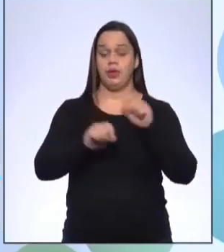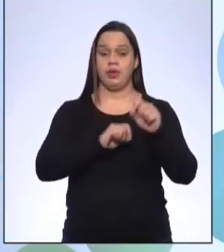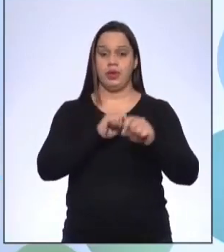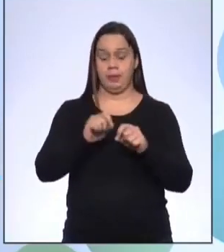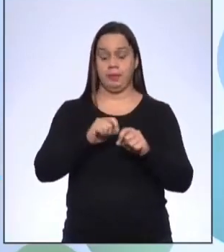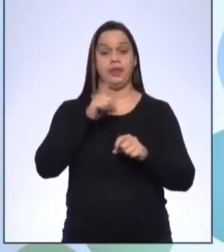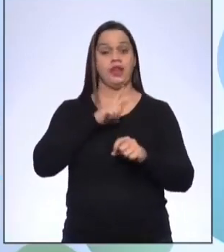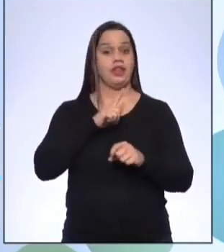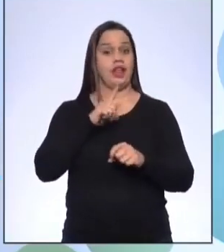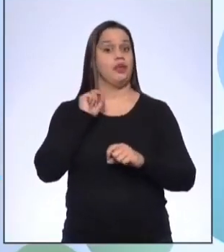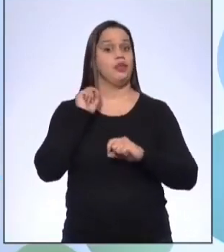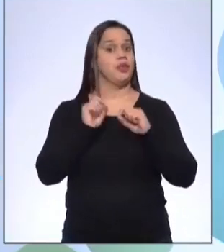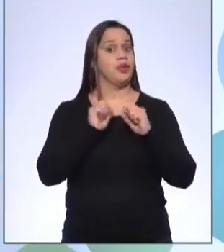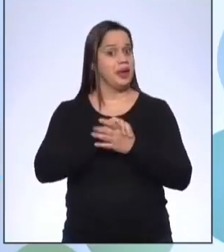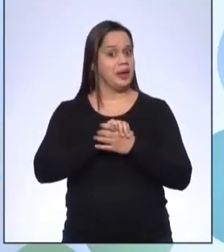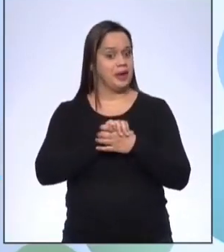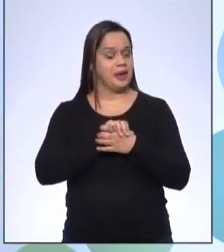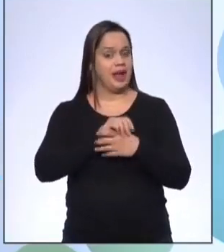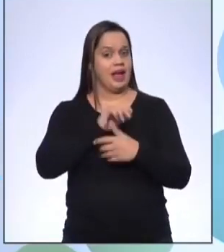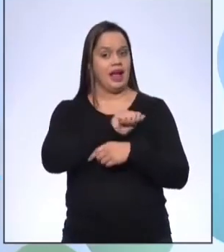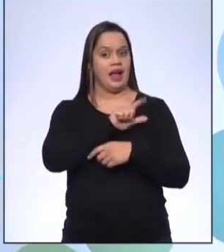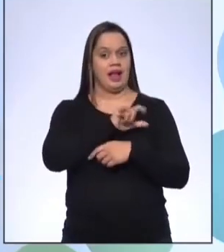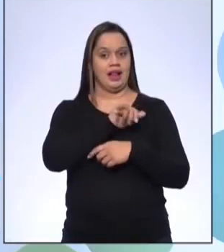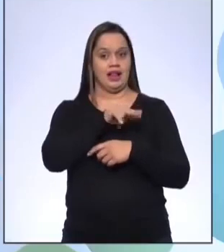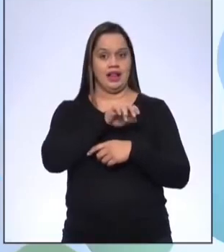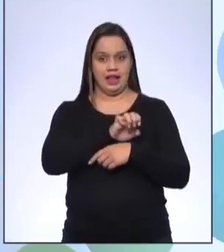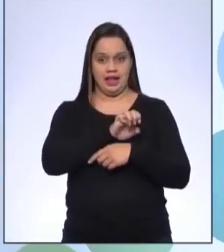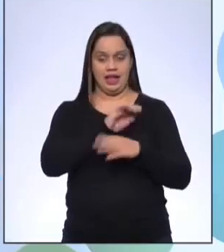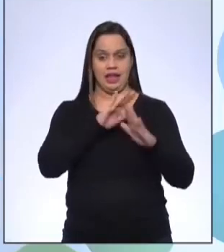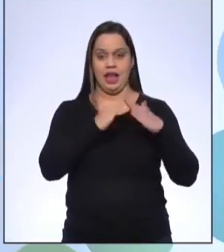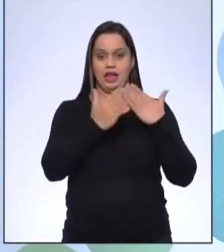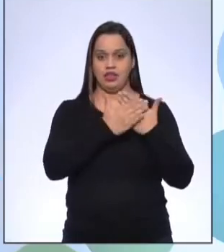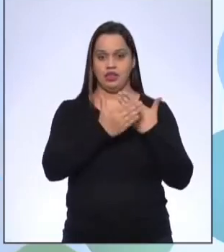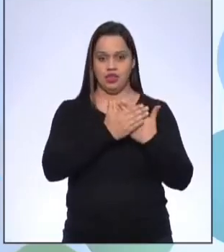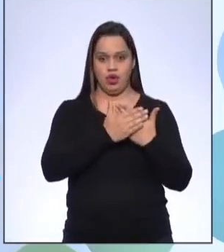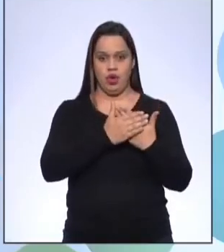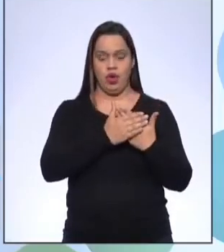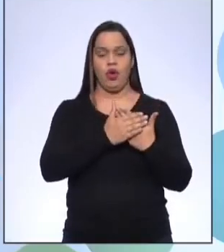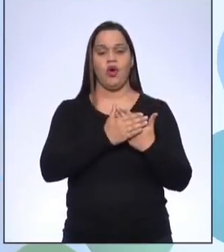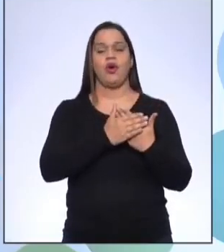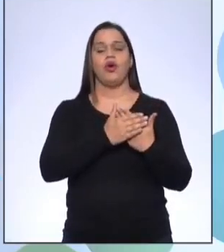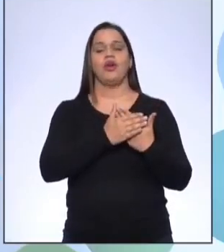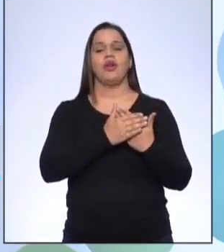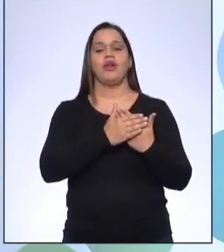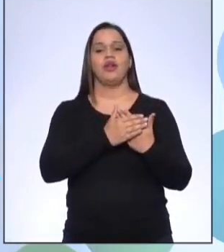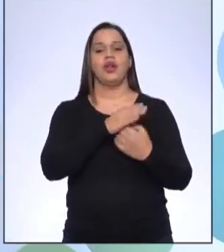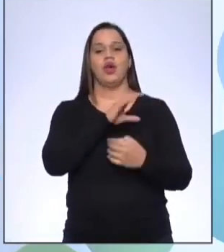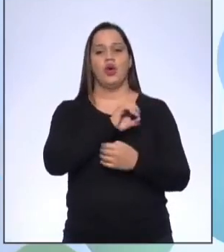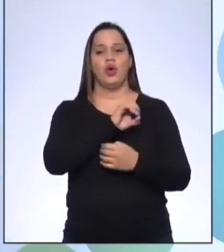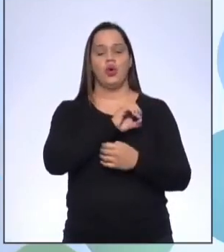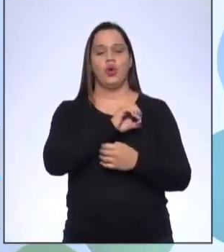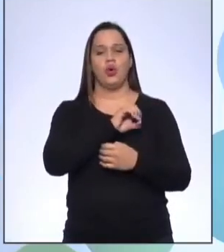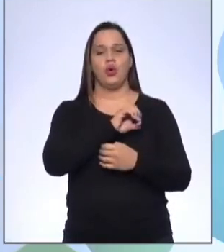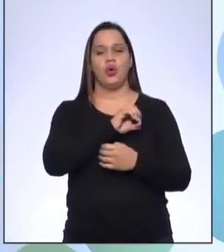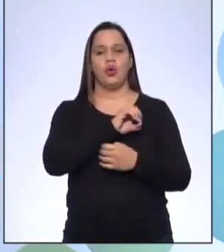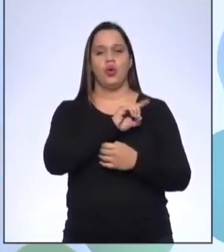gente tem a Aline, da Escola Doutor Osilde